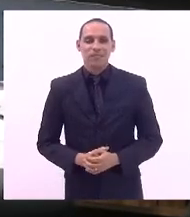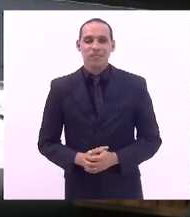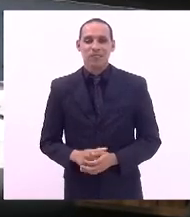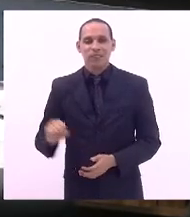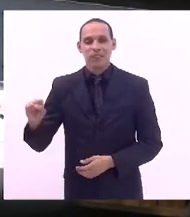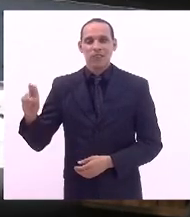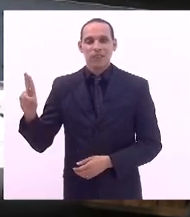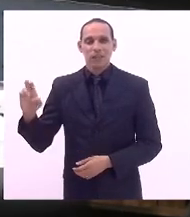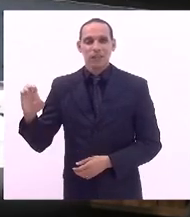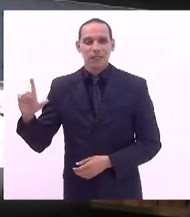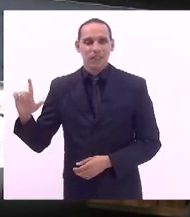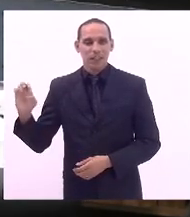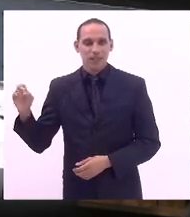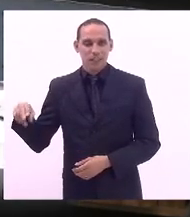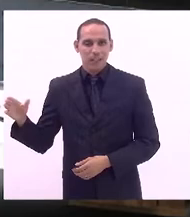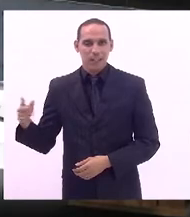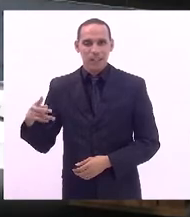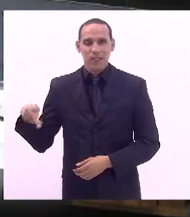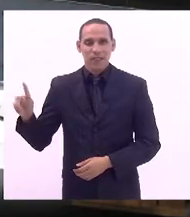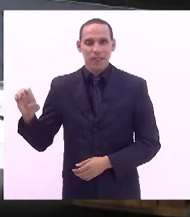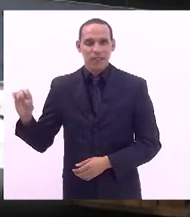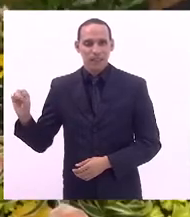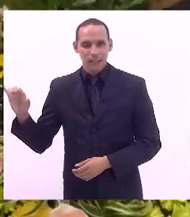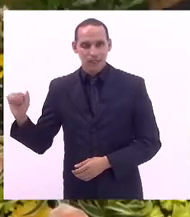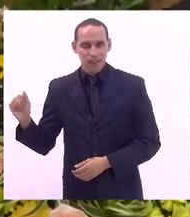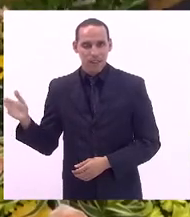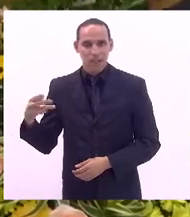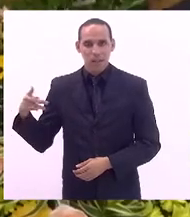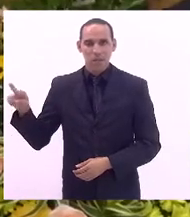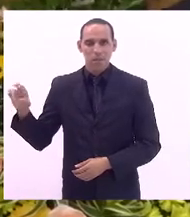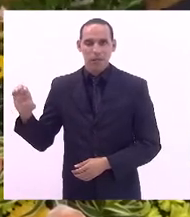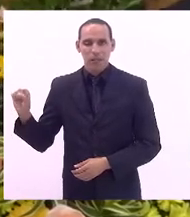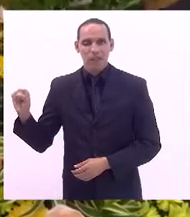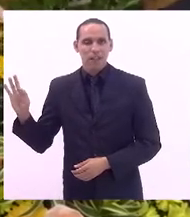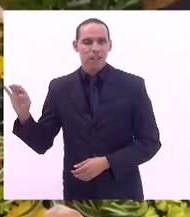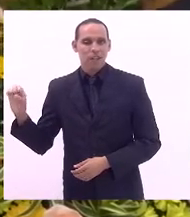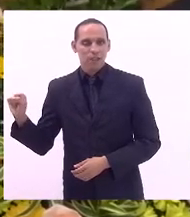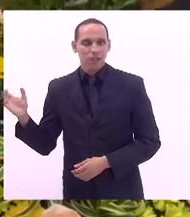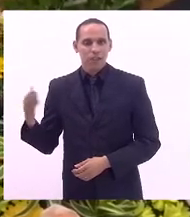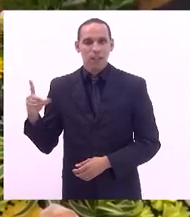Oi Suelen Késia Prestes dos Santos